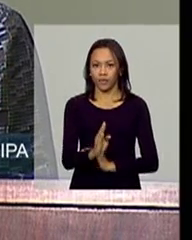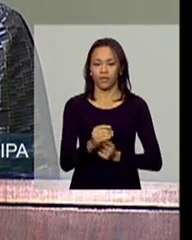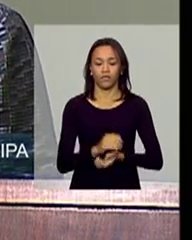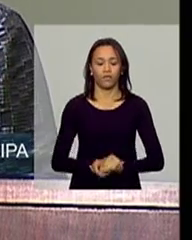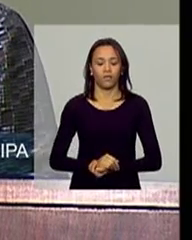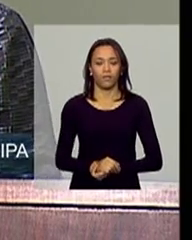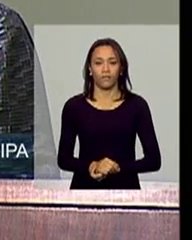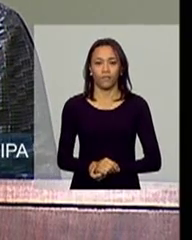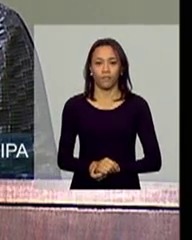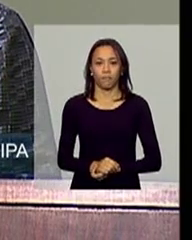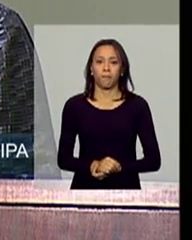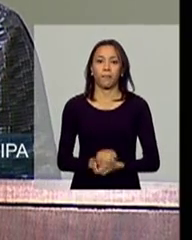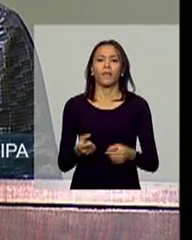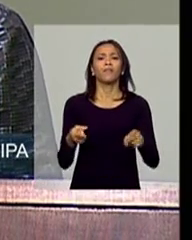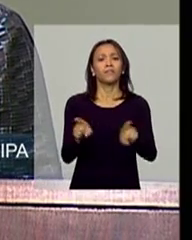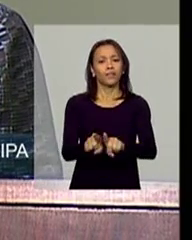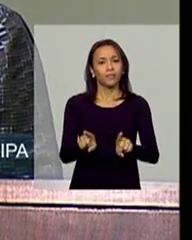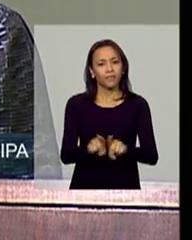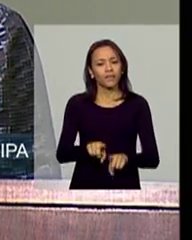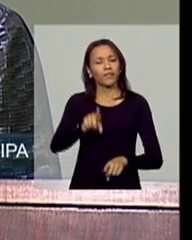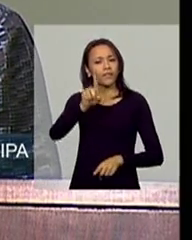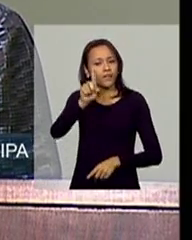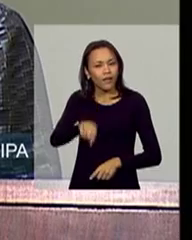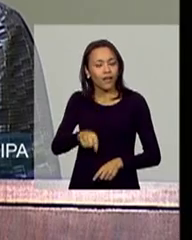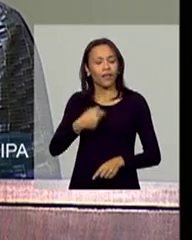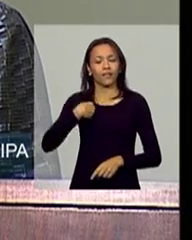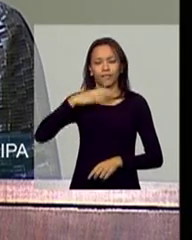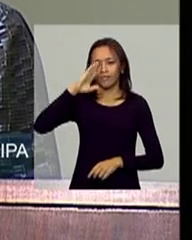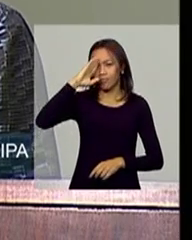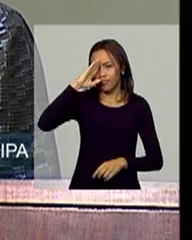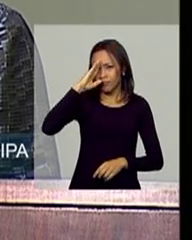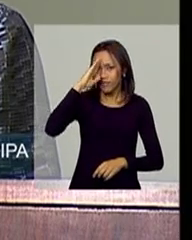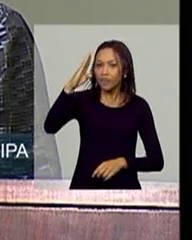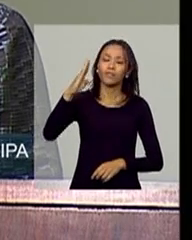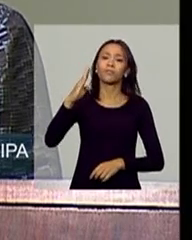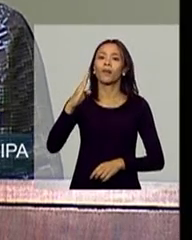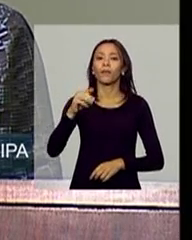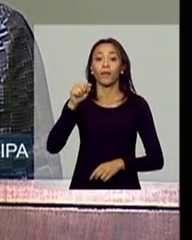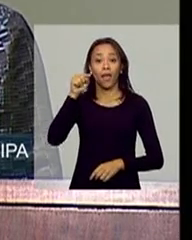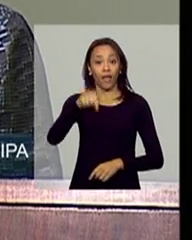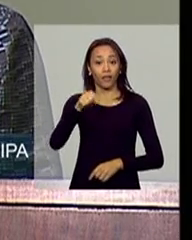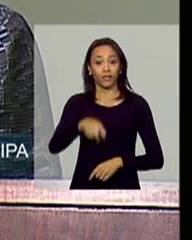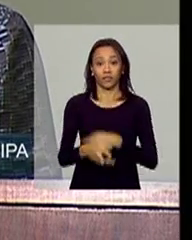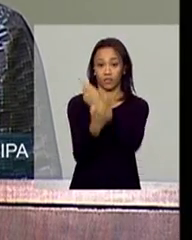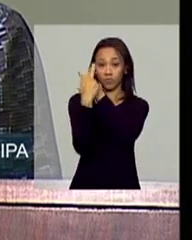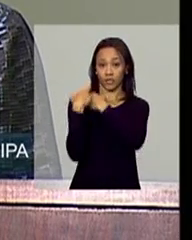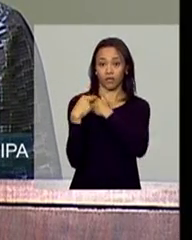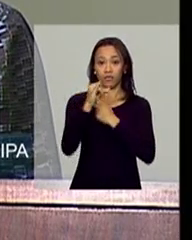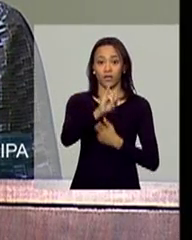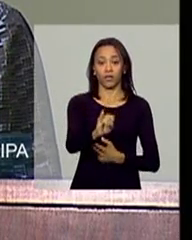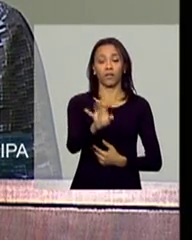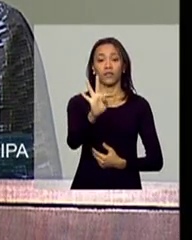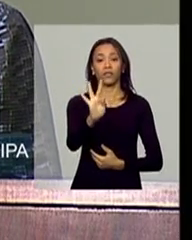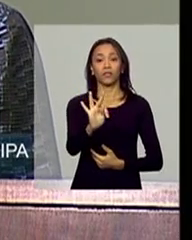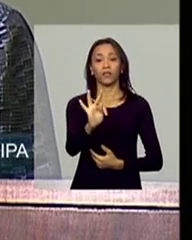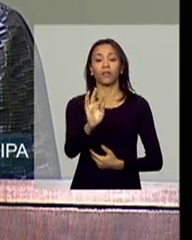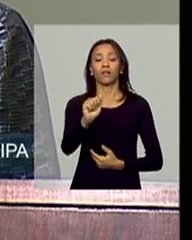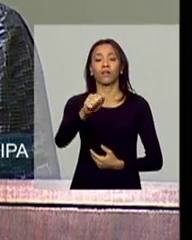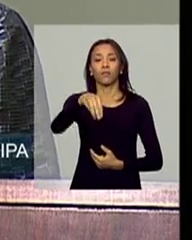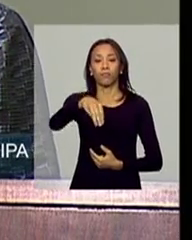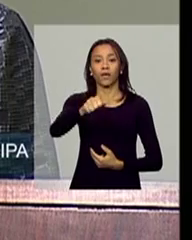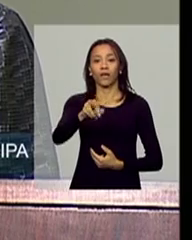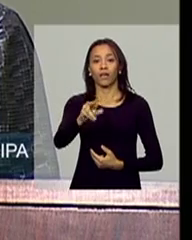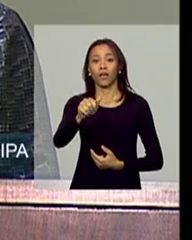E tem sido fundamental esse papel do Itamaraty quando